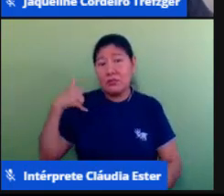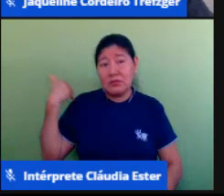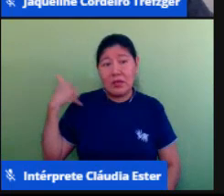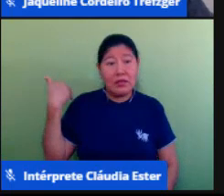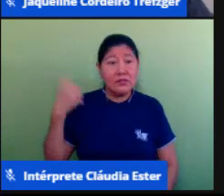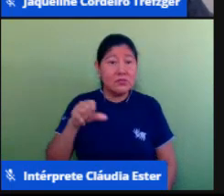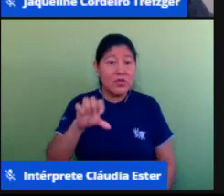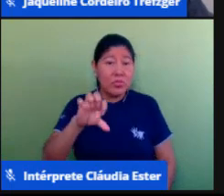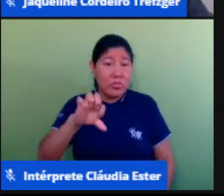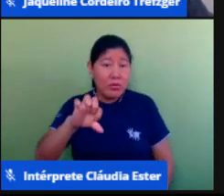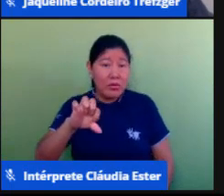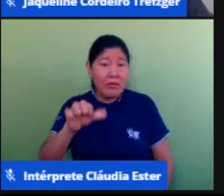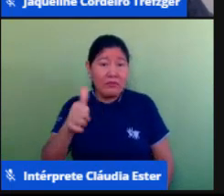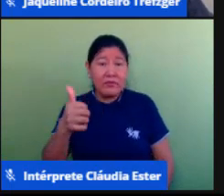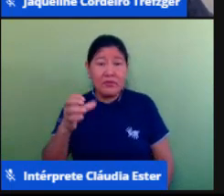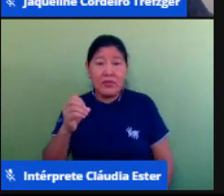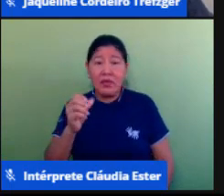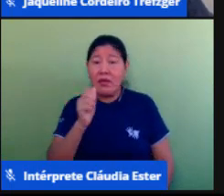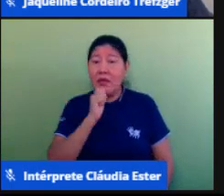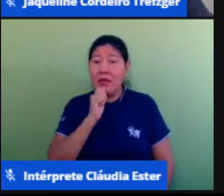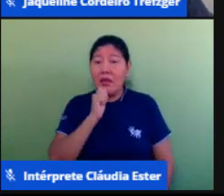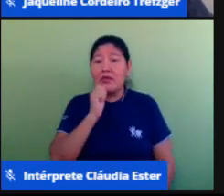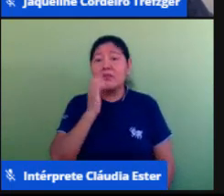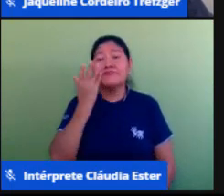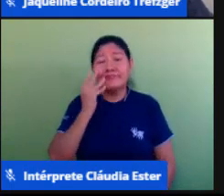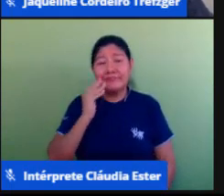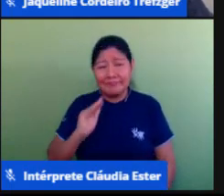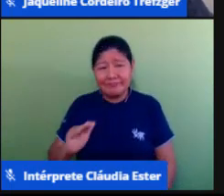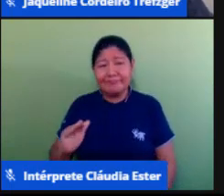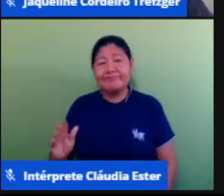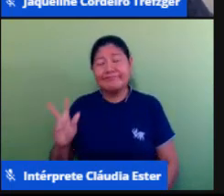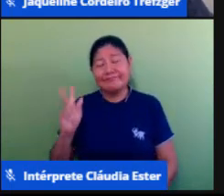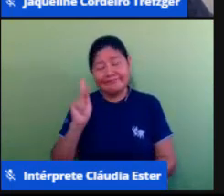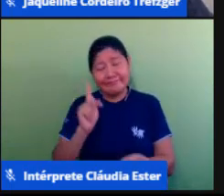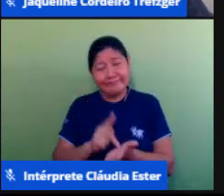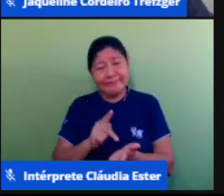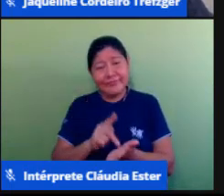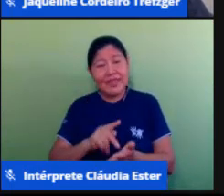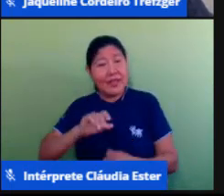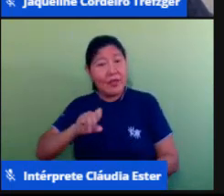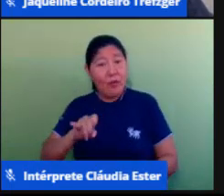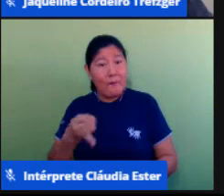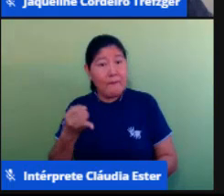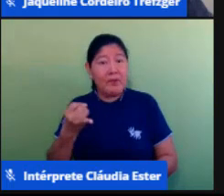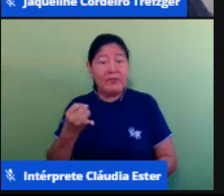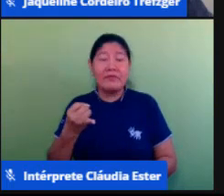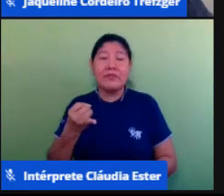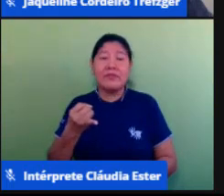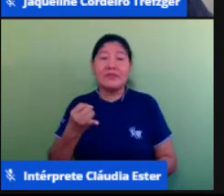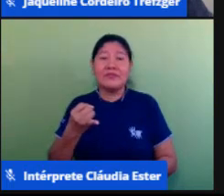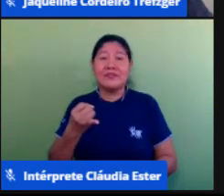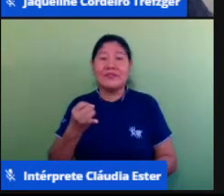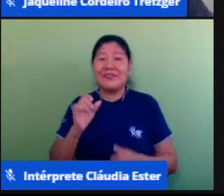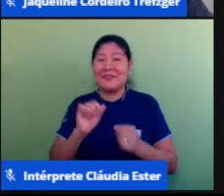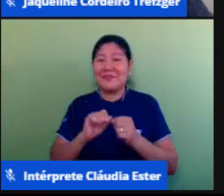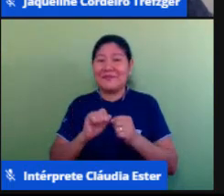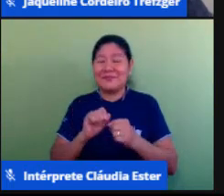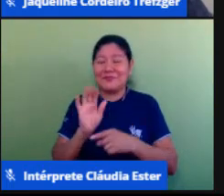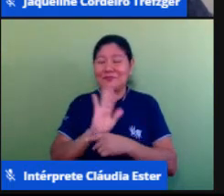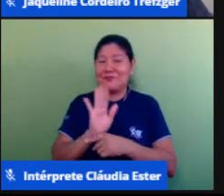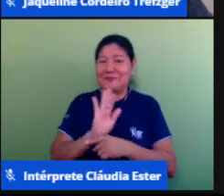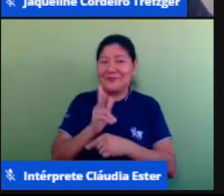anos. A maioria ali ainda é criança. E eu aproveitei também e contei e fiz